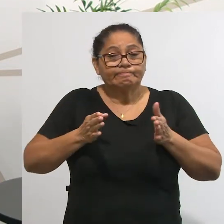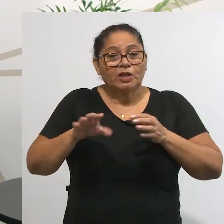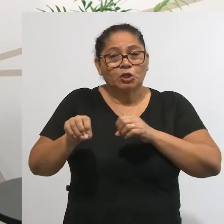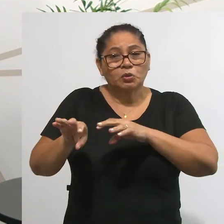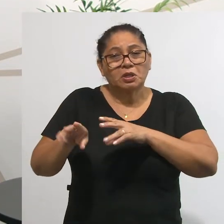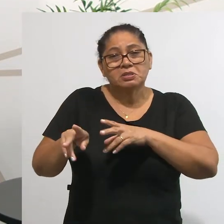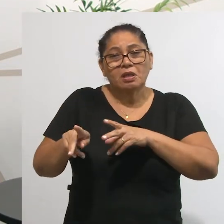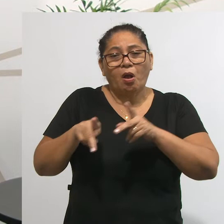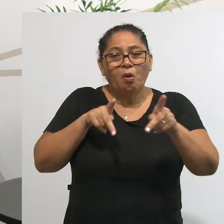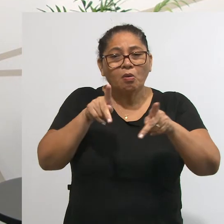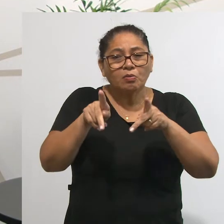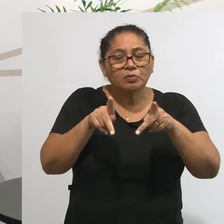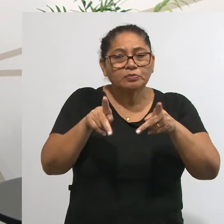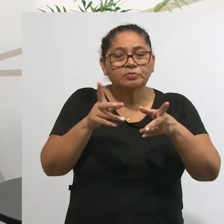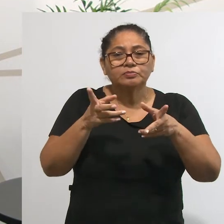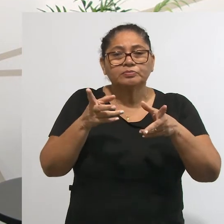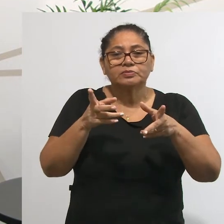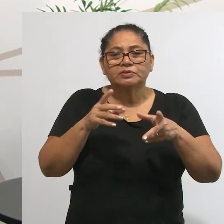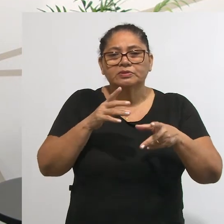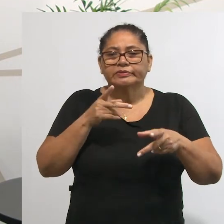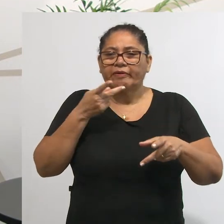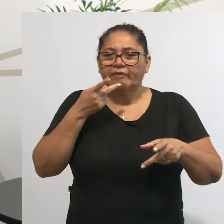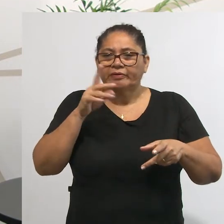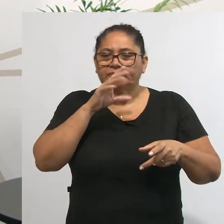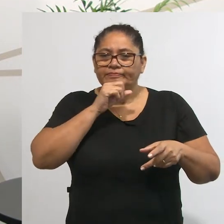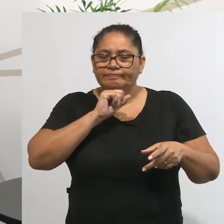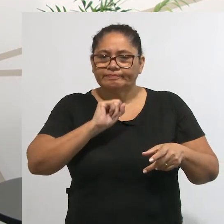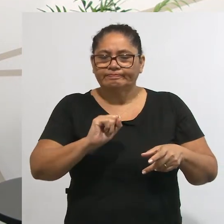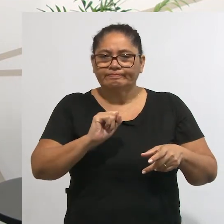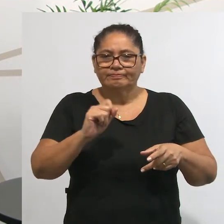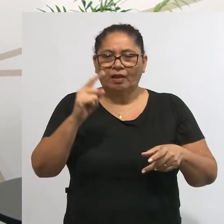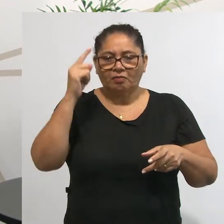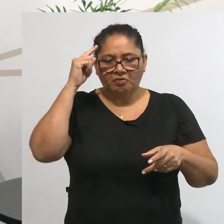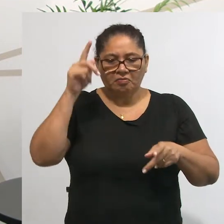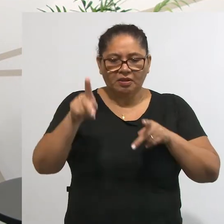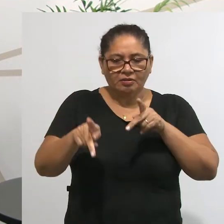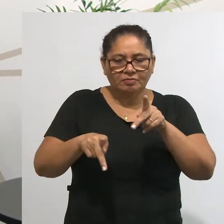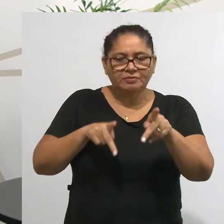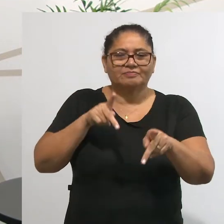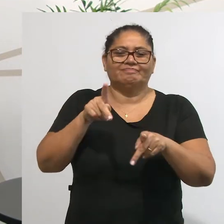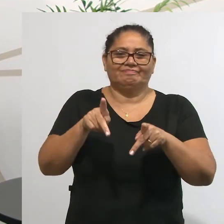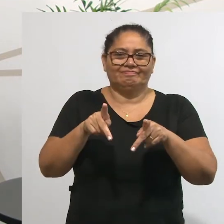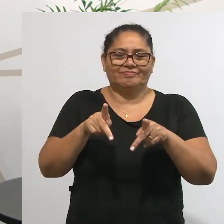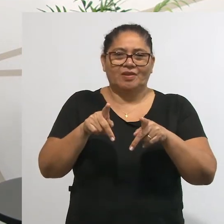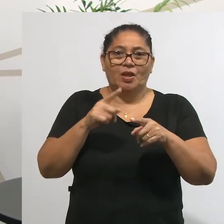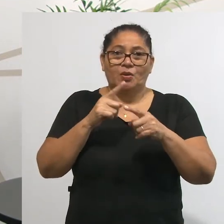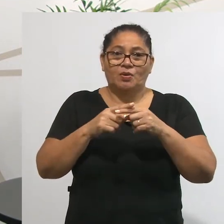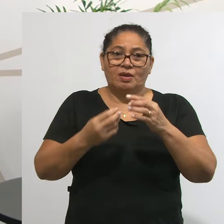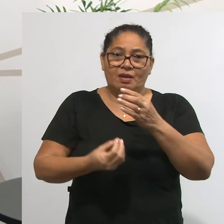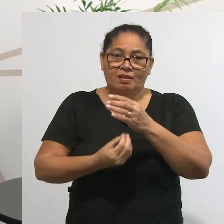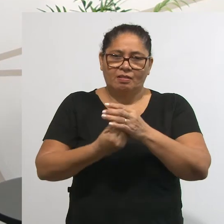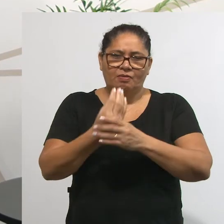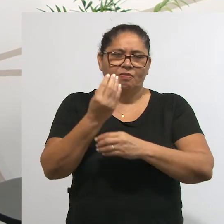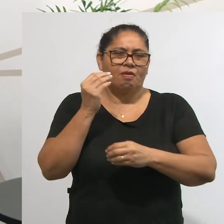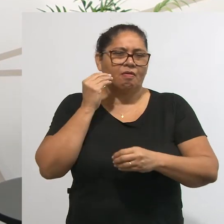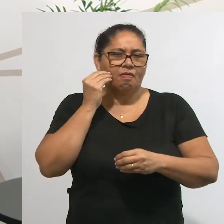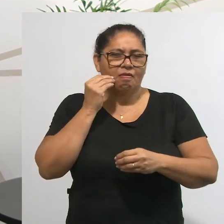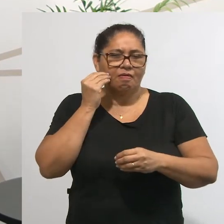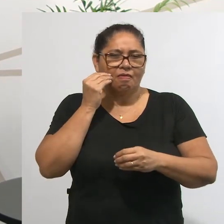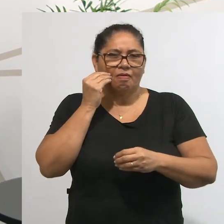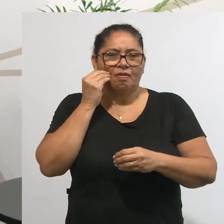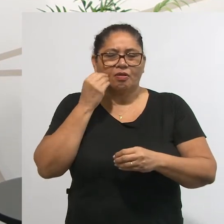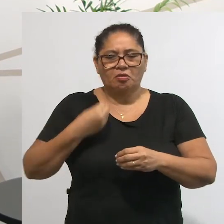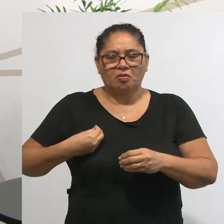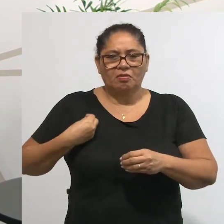da educação popular. Por isso, quando a gente fala de Paulo Freire, a gente fala de movimentos populares, porque ela surgiu na